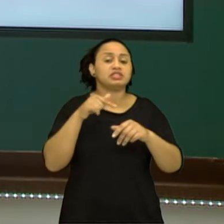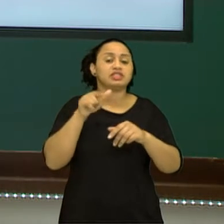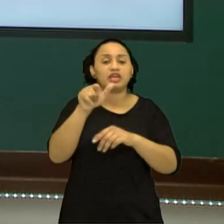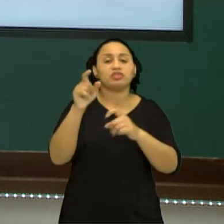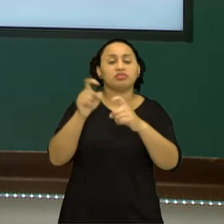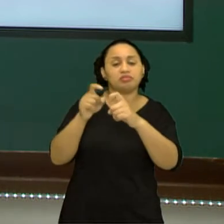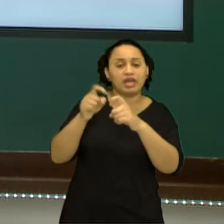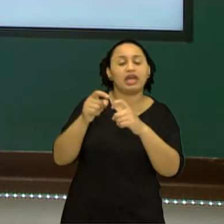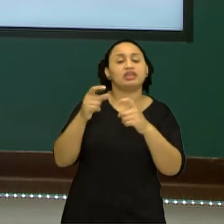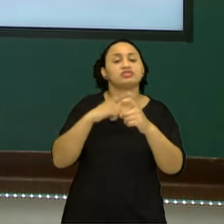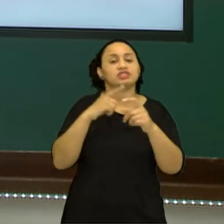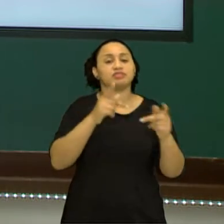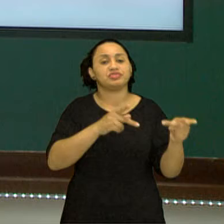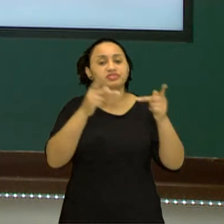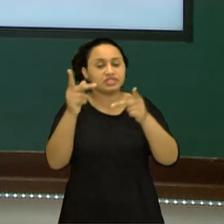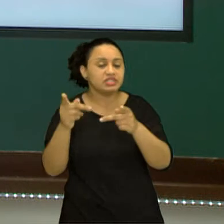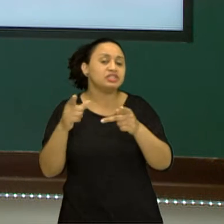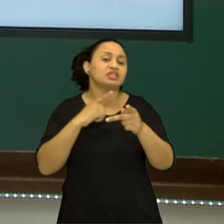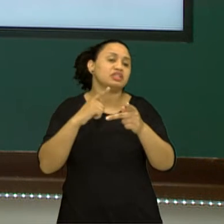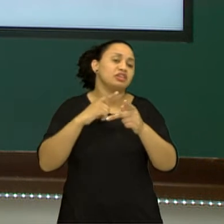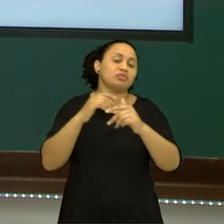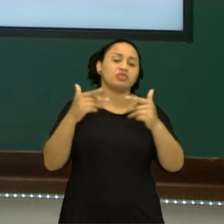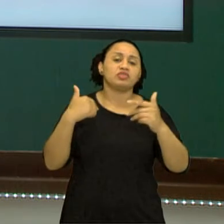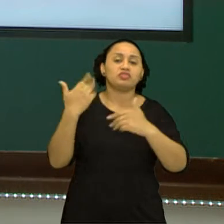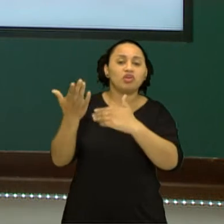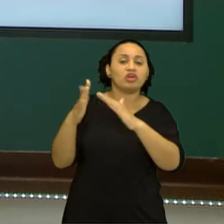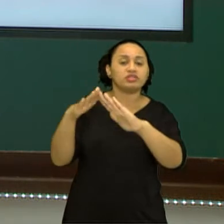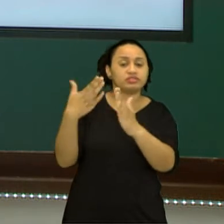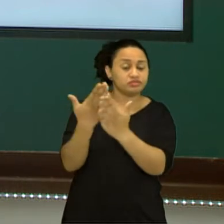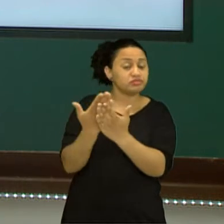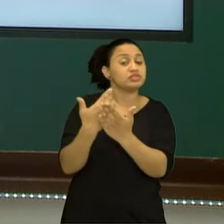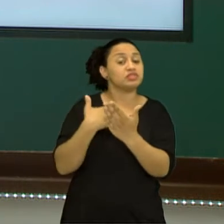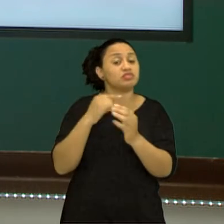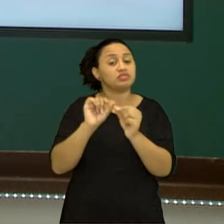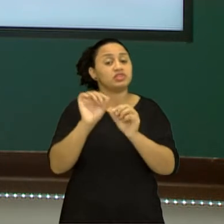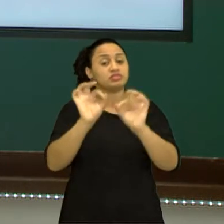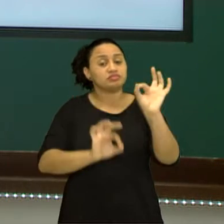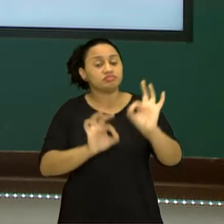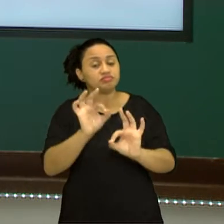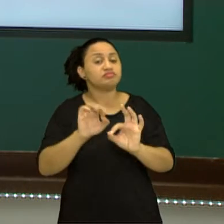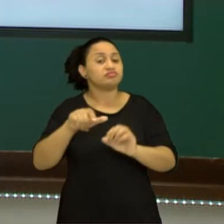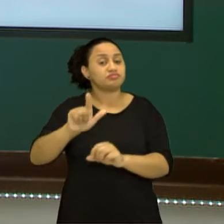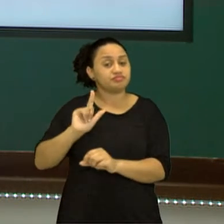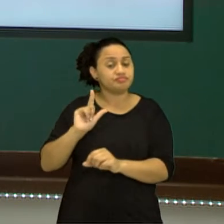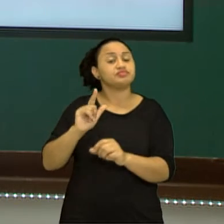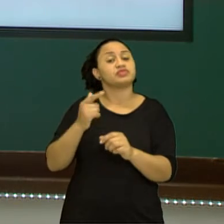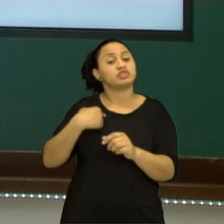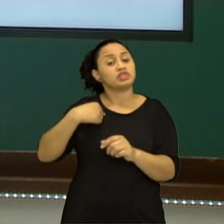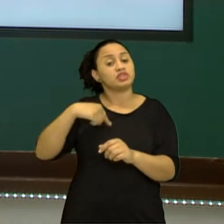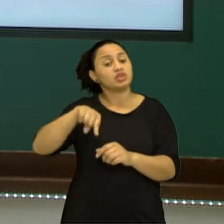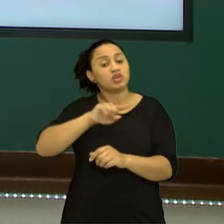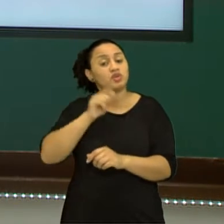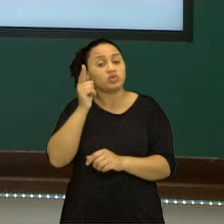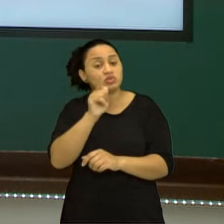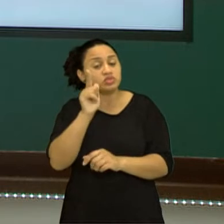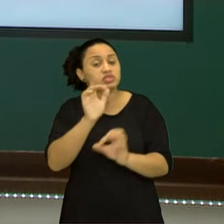tem uma atividade extraescolar. Então faça um planejamento com antecedência, para que a gente possa então pensar na gestão do